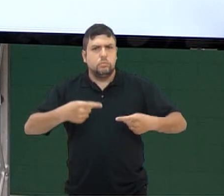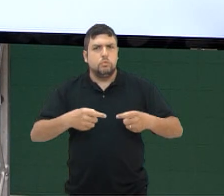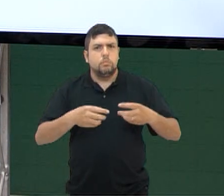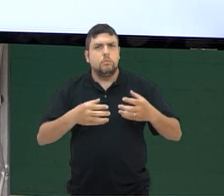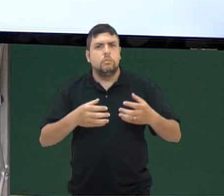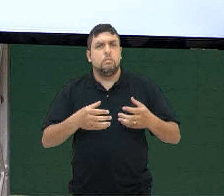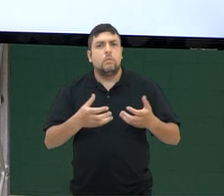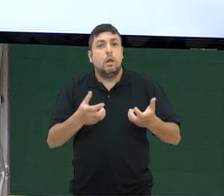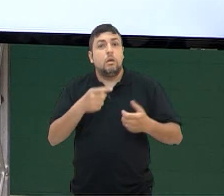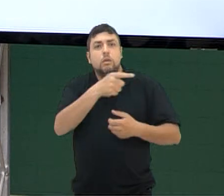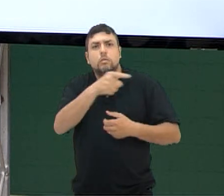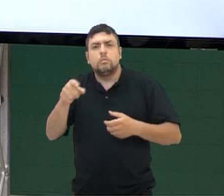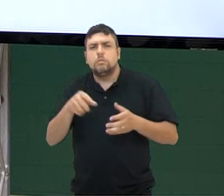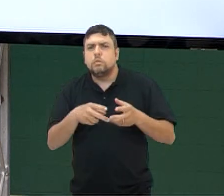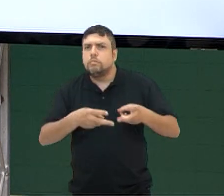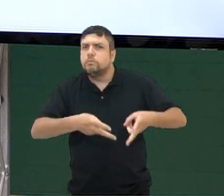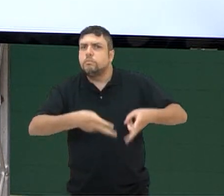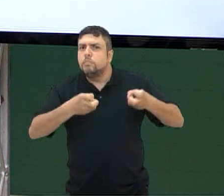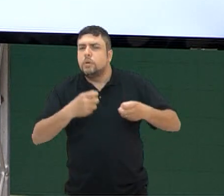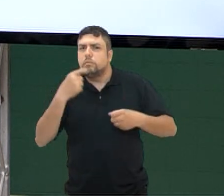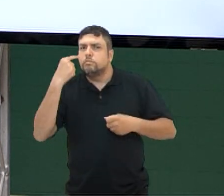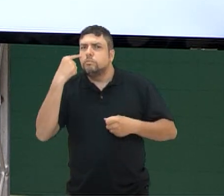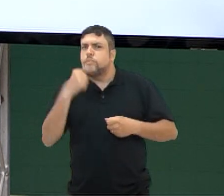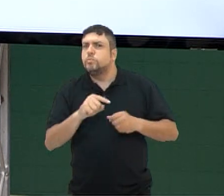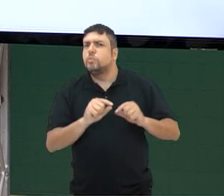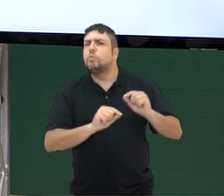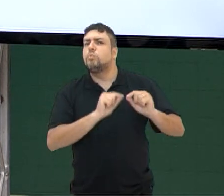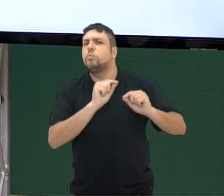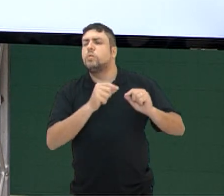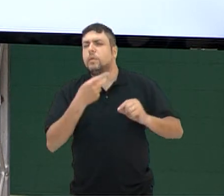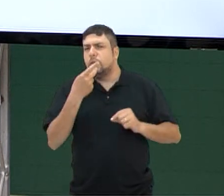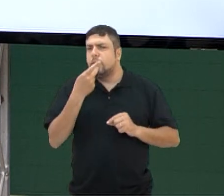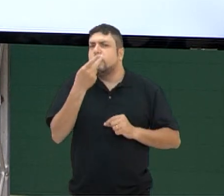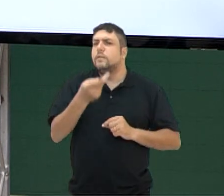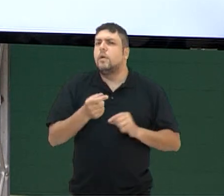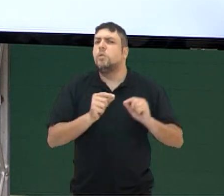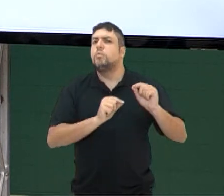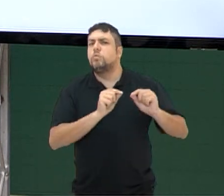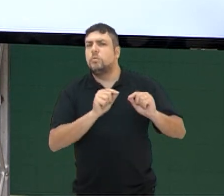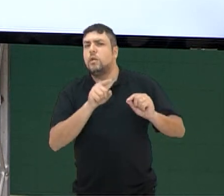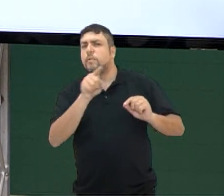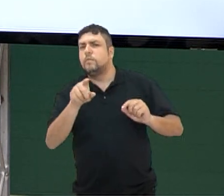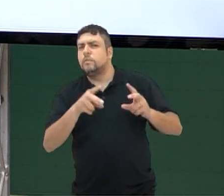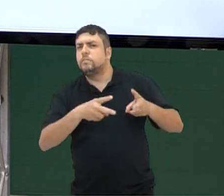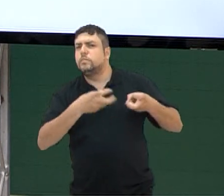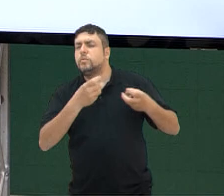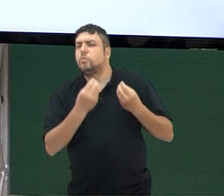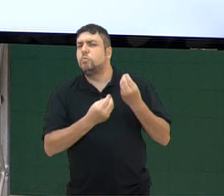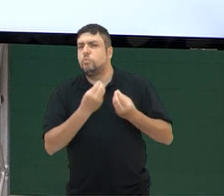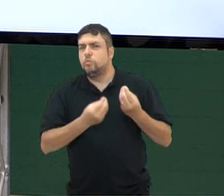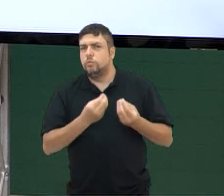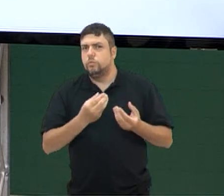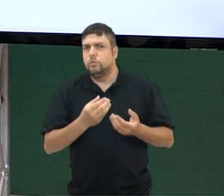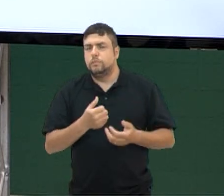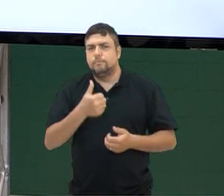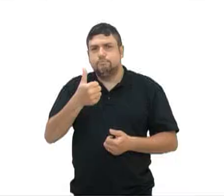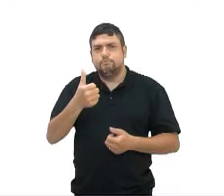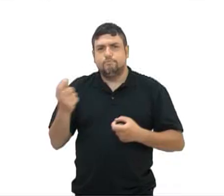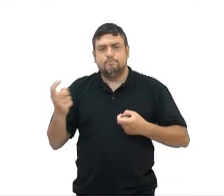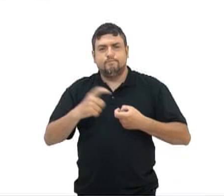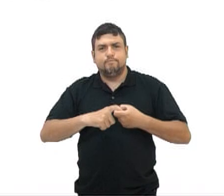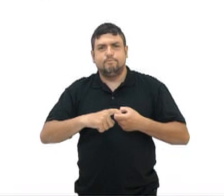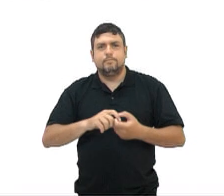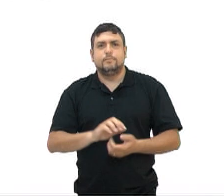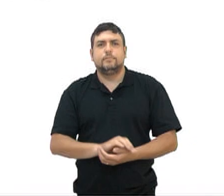exatamente ele está criticando, o que ele está falando no texto, quais as suas impressões e qual crítica ele faz, ok? Já